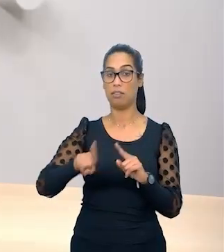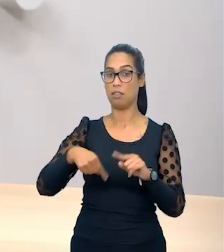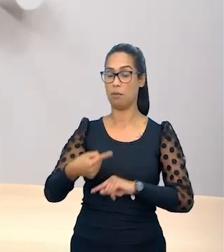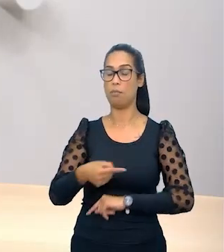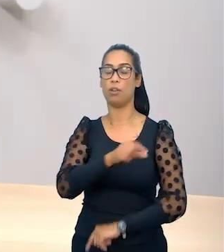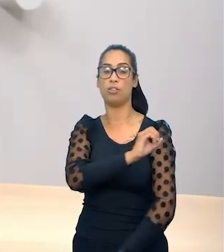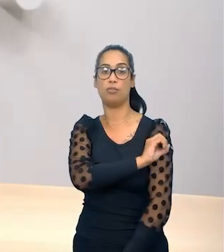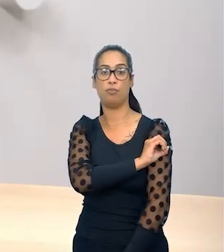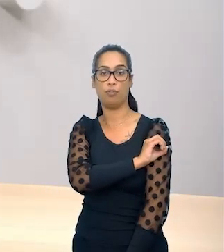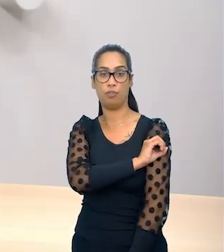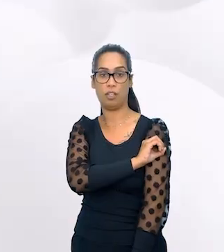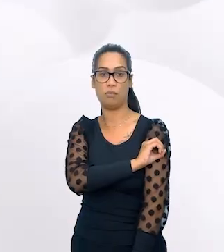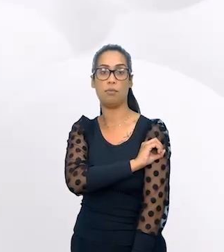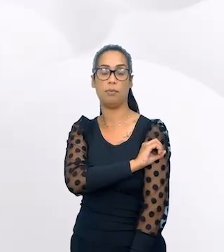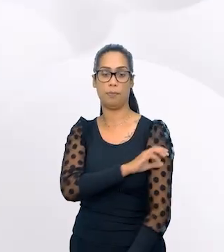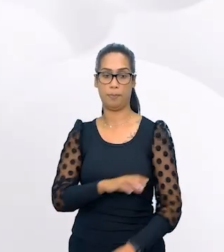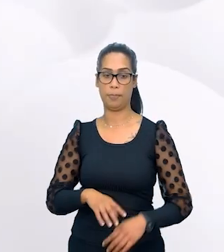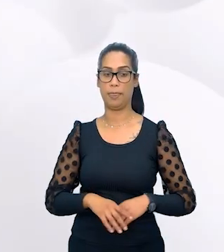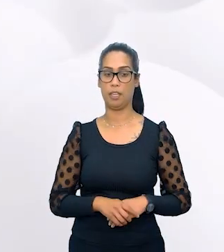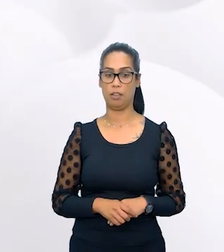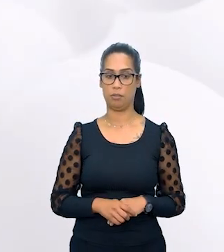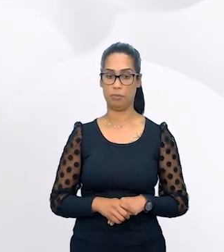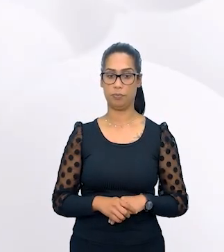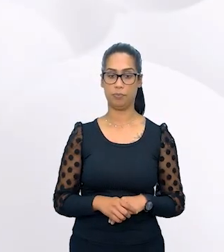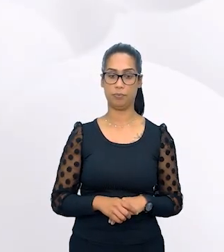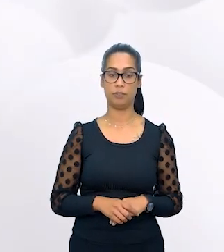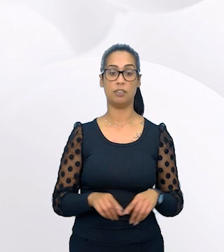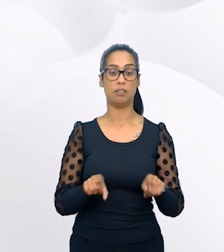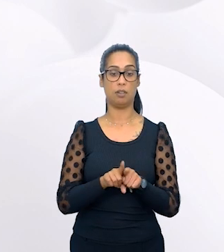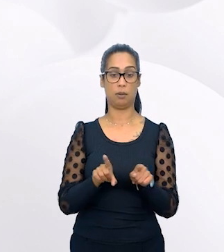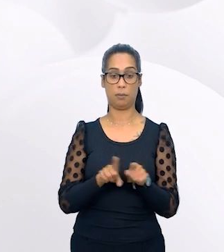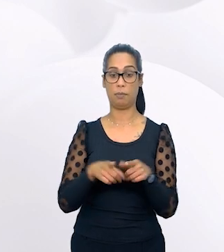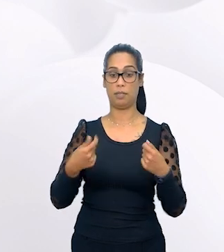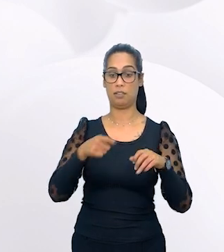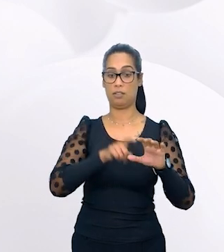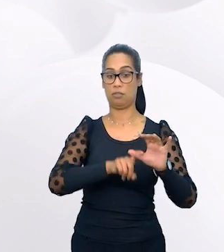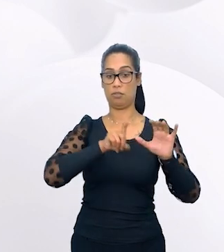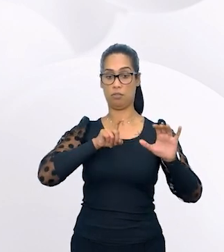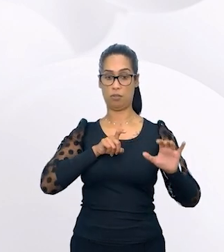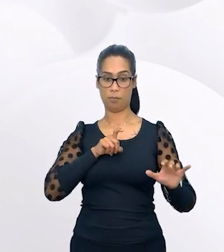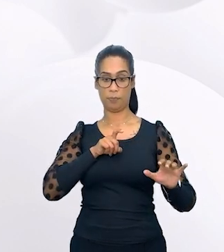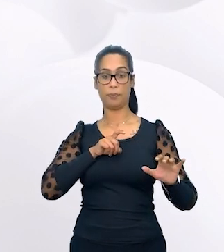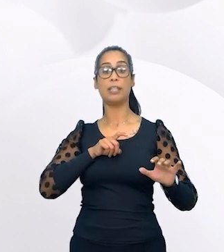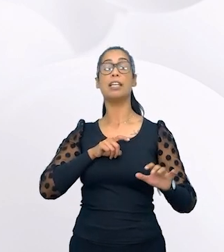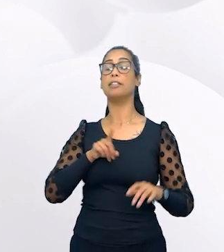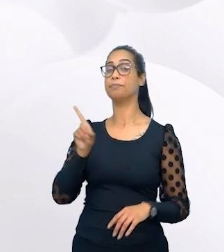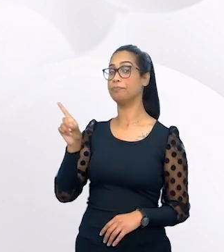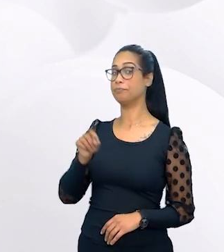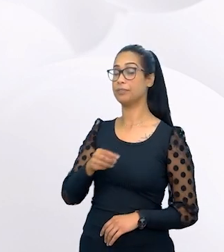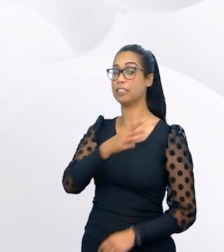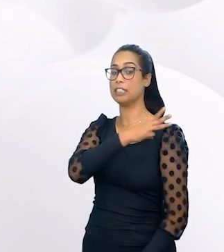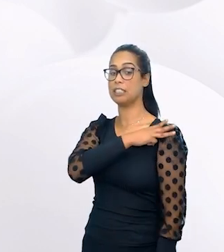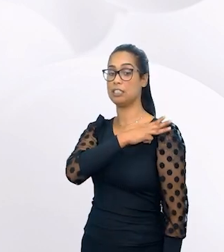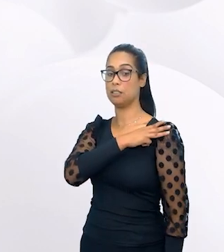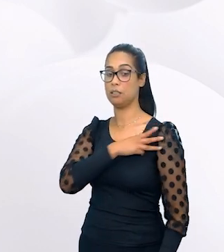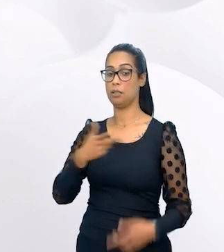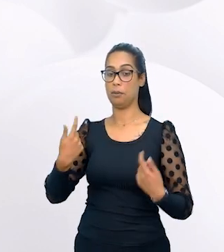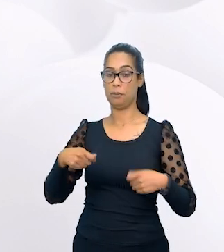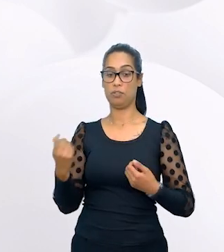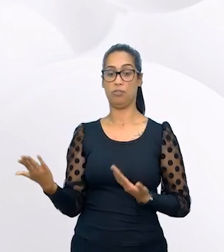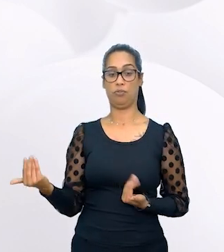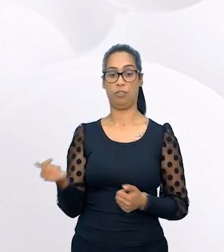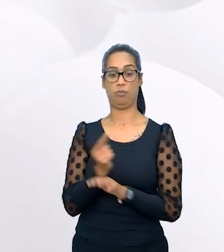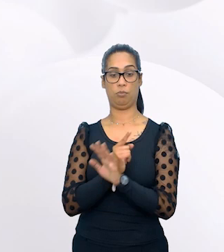complexidade, ampliação de práticas, né, fortalecimento da autonomia. E no ensino médio, juventudes, protagonismo e projeto